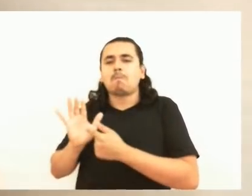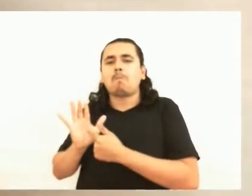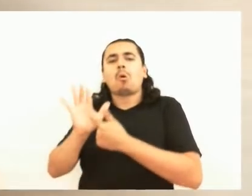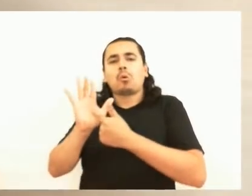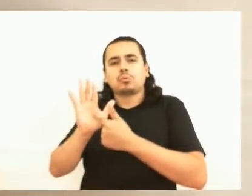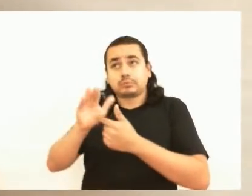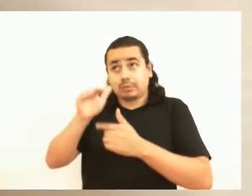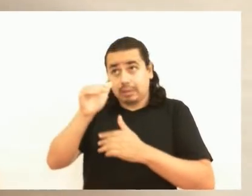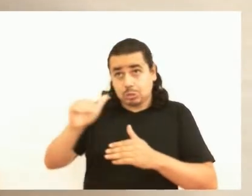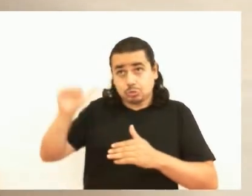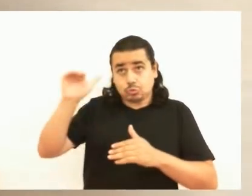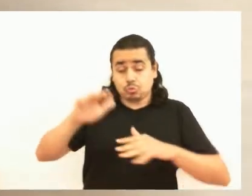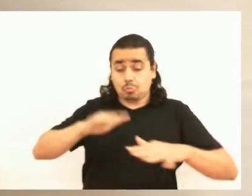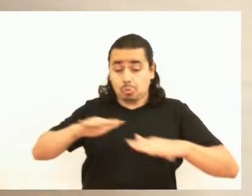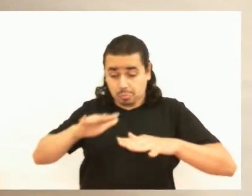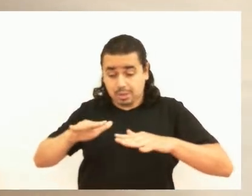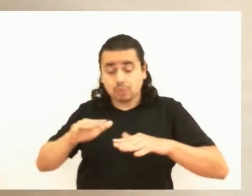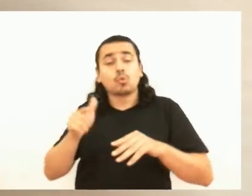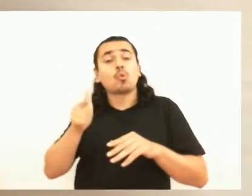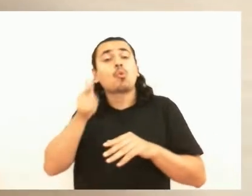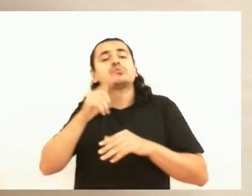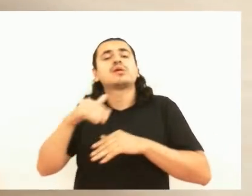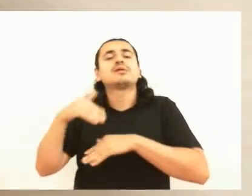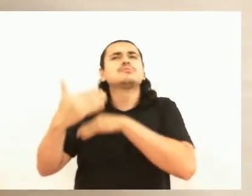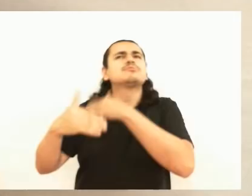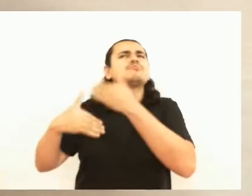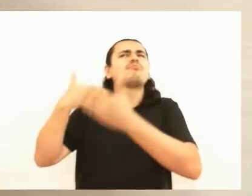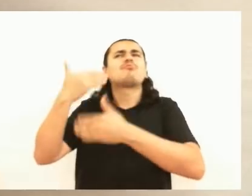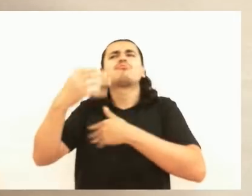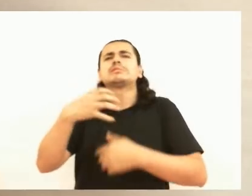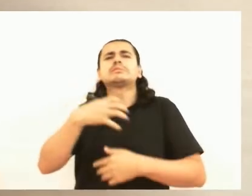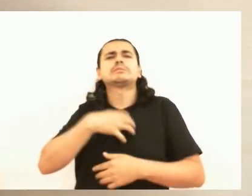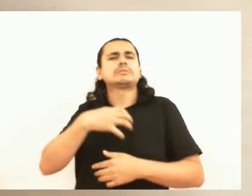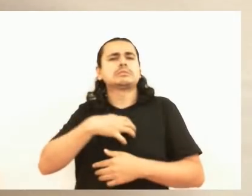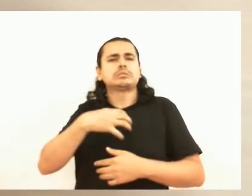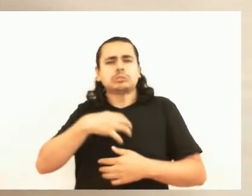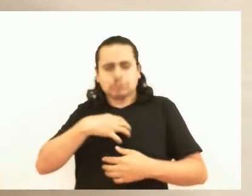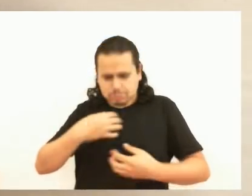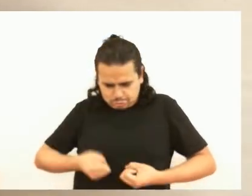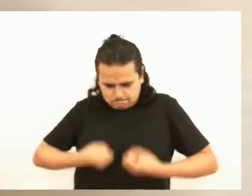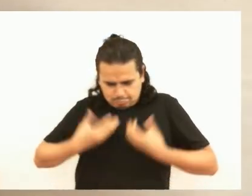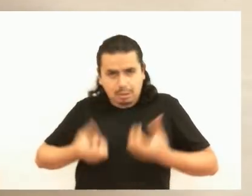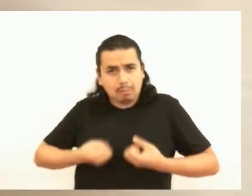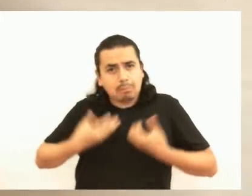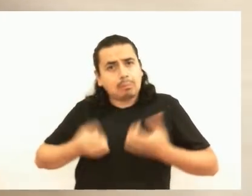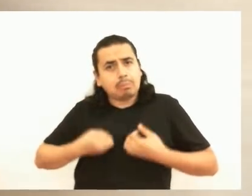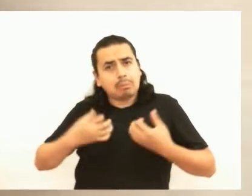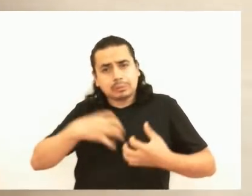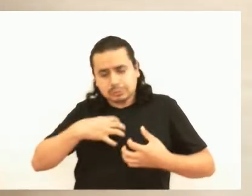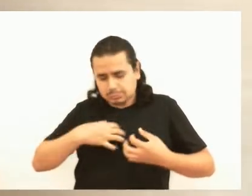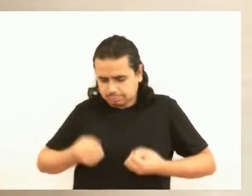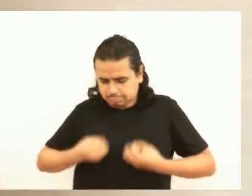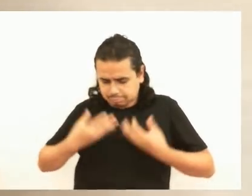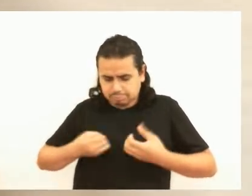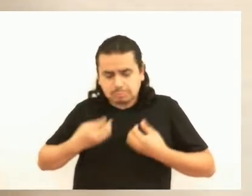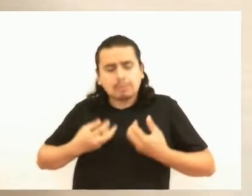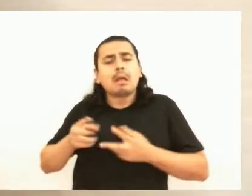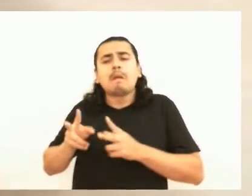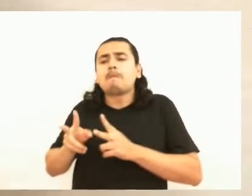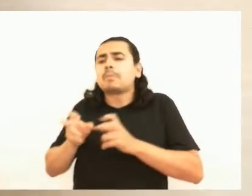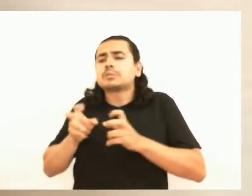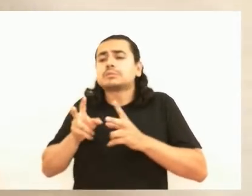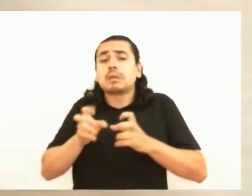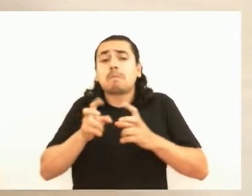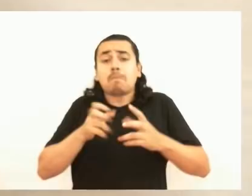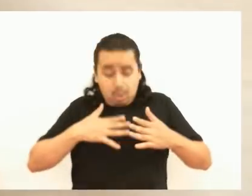movimento a gente está desenvolvendo o nosso sentido sinestésico sentido sinestésica essa percepção que